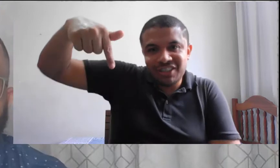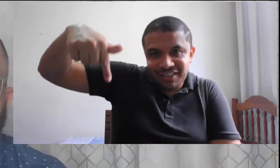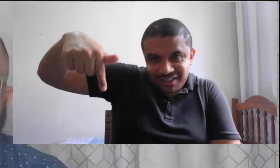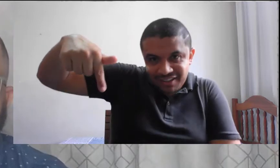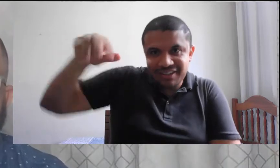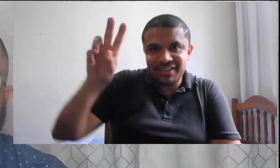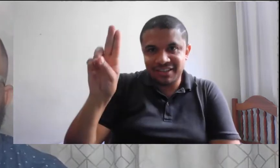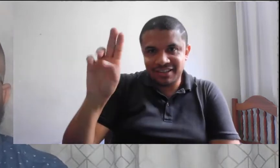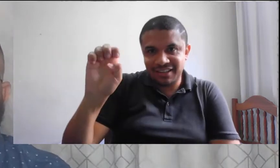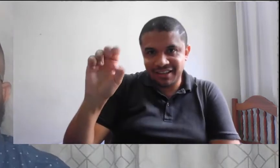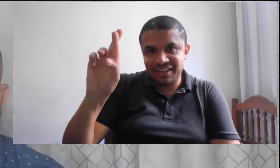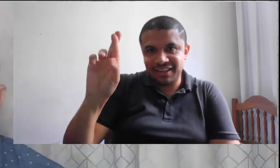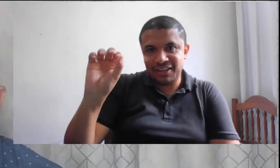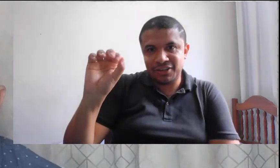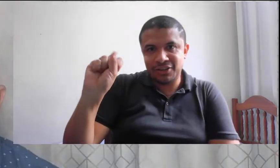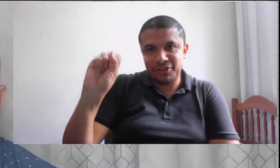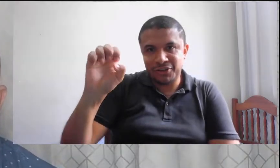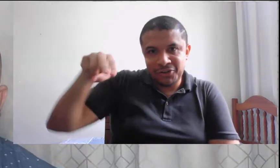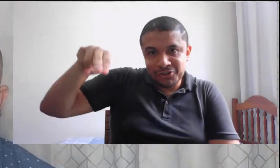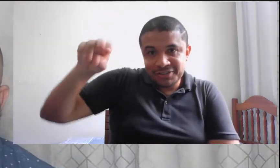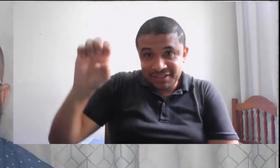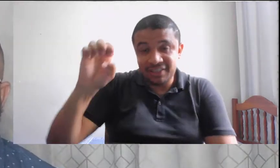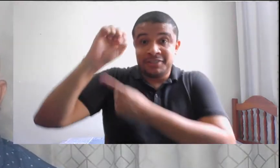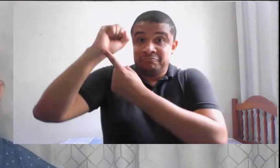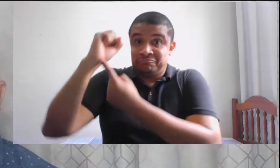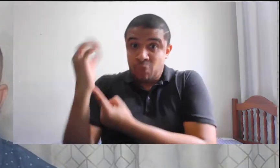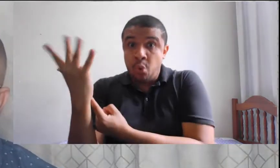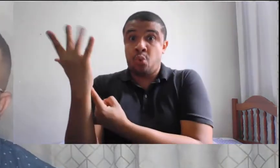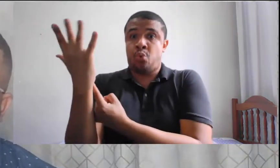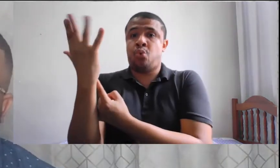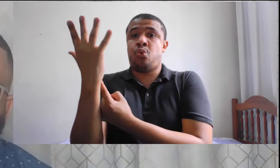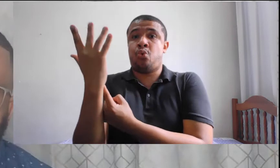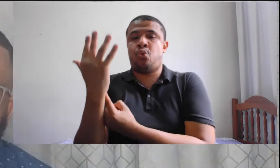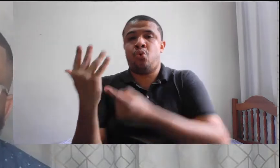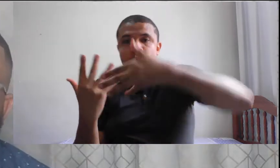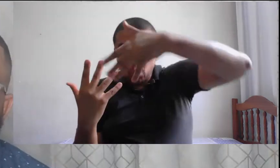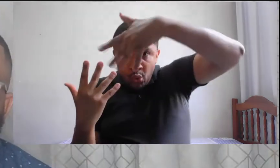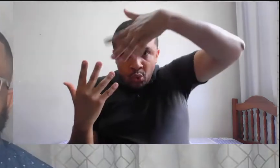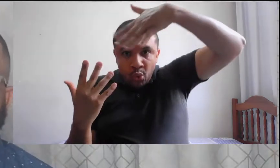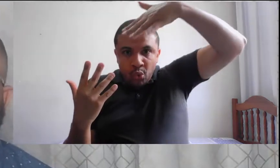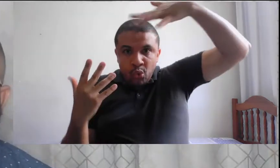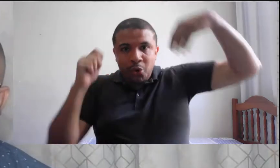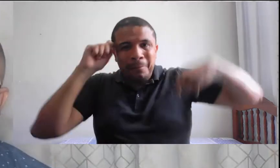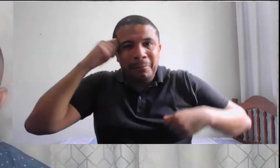colocava querosene ali dentro e acendia aquele pavio, saía aquela fumacinha